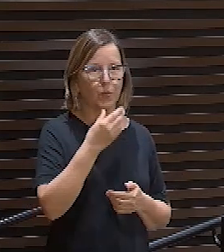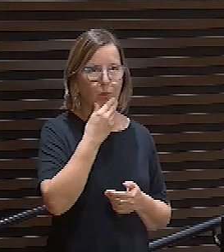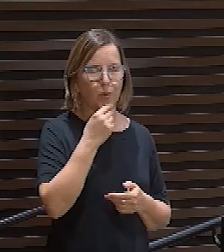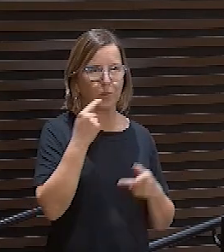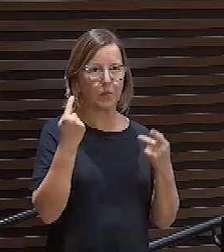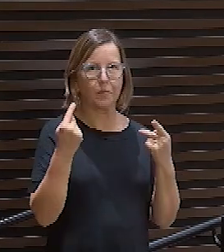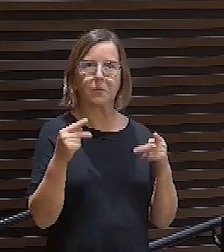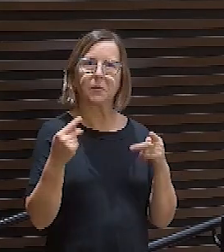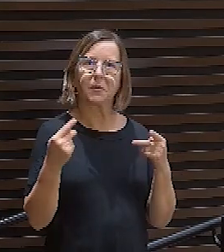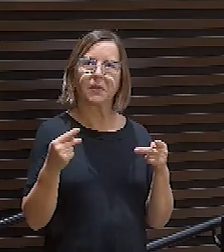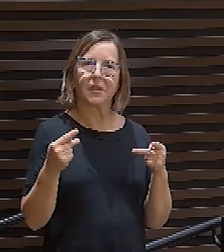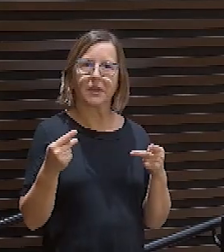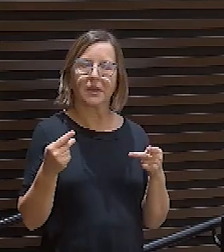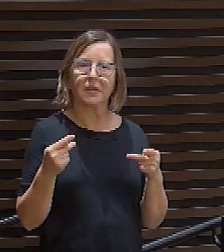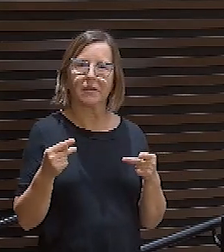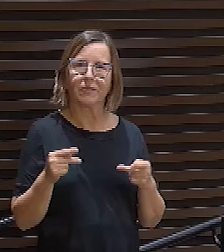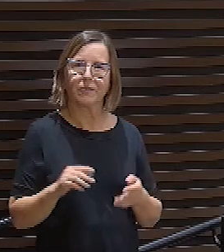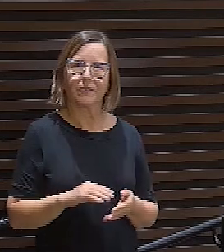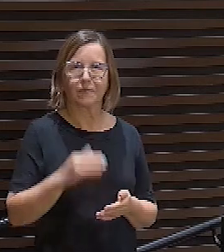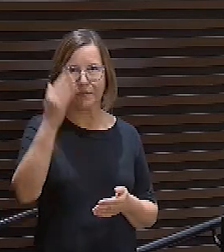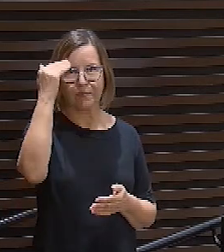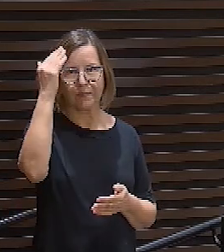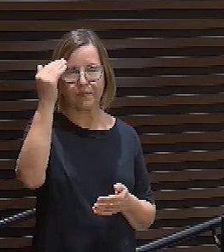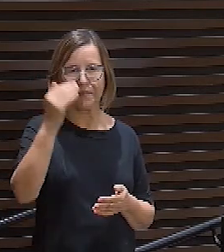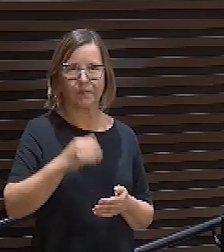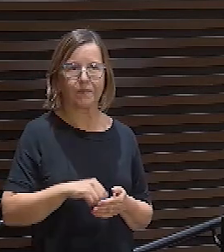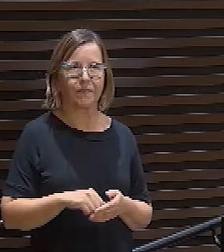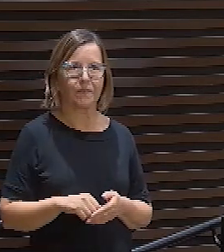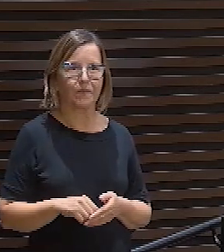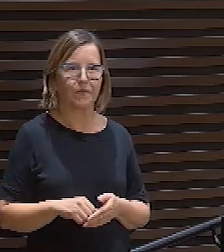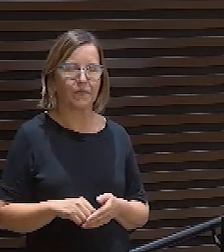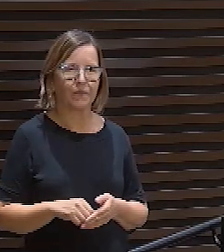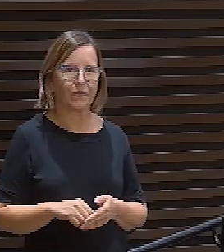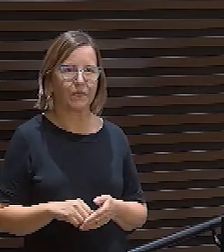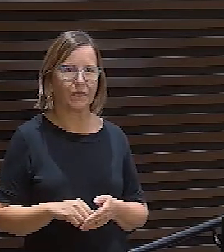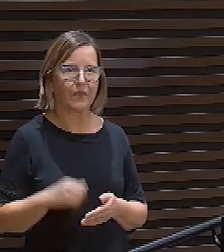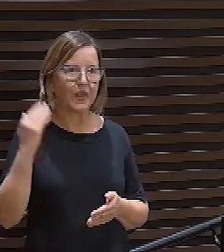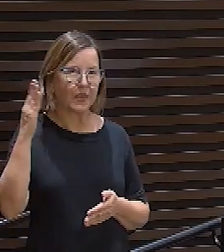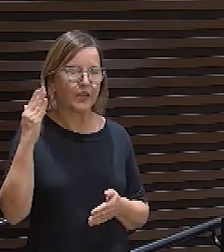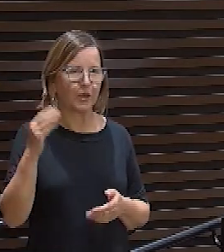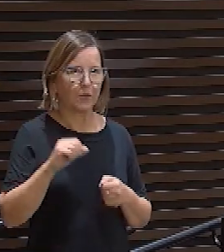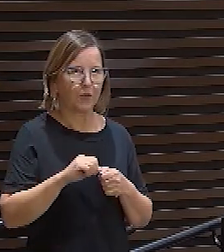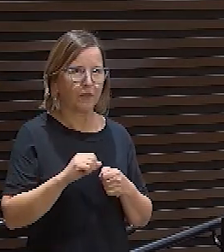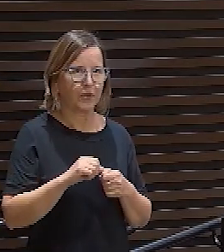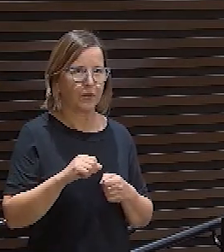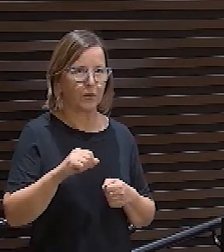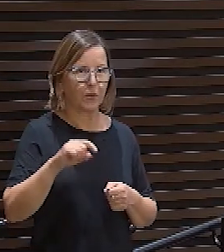Locke Ridge. Esse sermão ele fez em 1970.